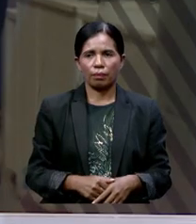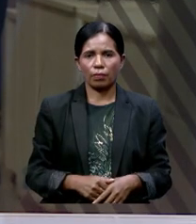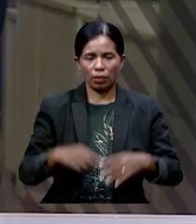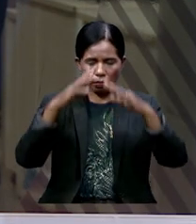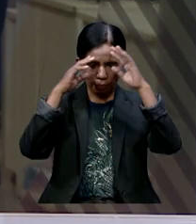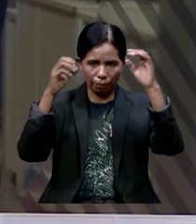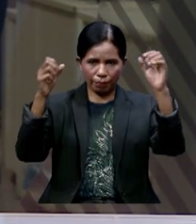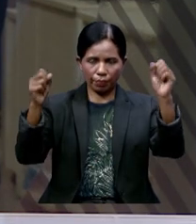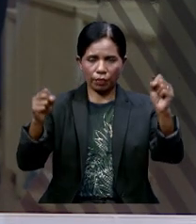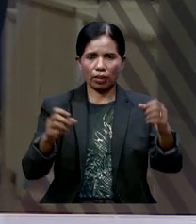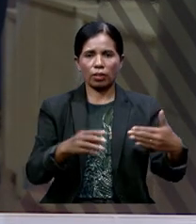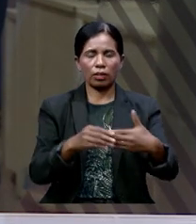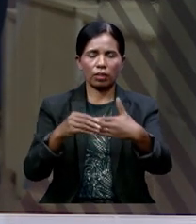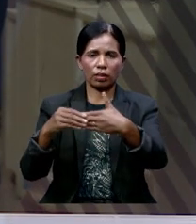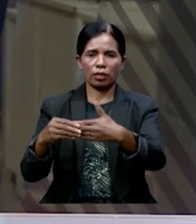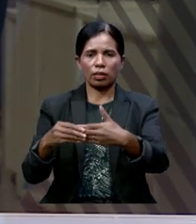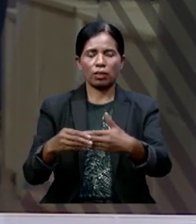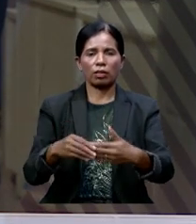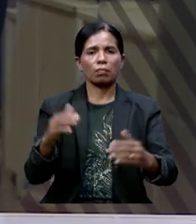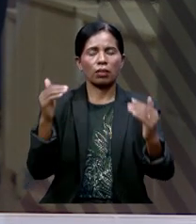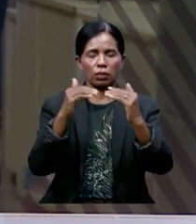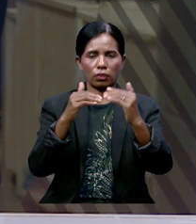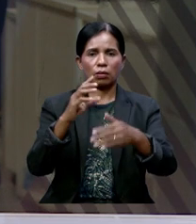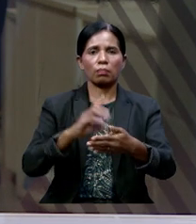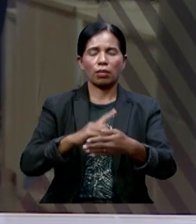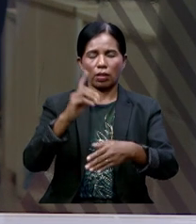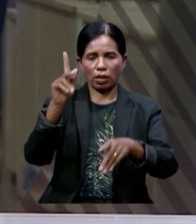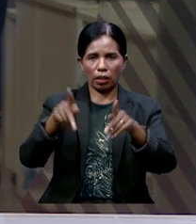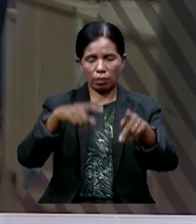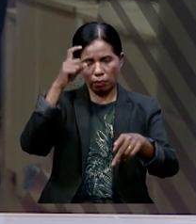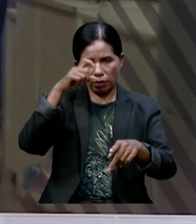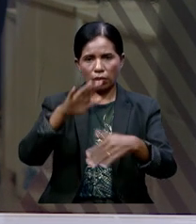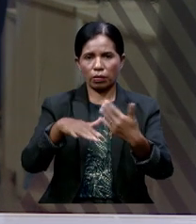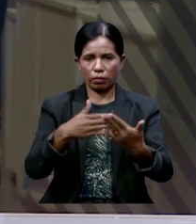Prezidente Repúblika organiza a resepsaun anual ba diplomata estrangeiru sira.